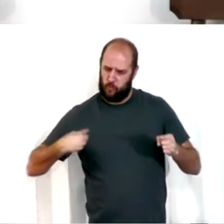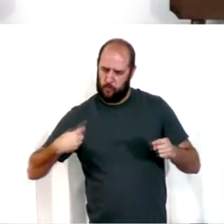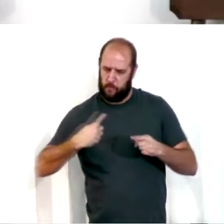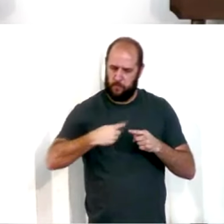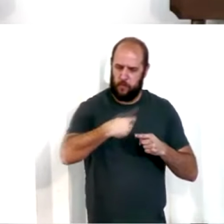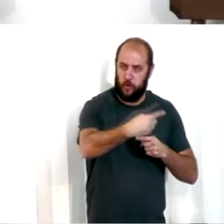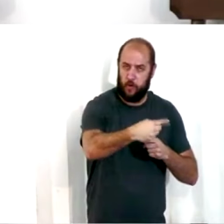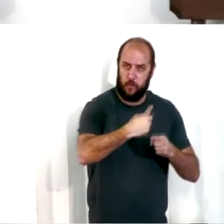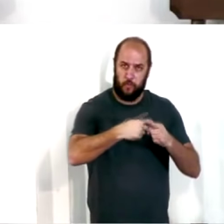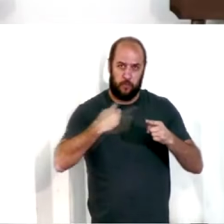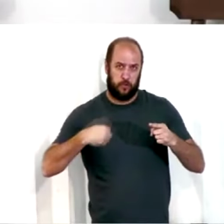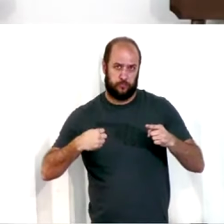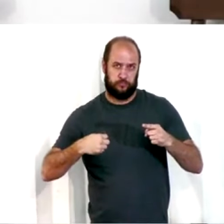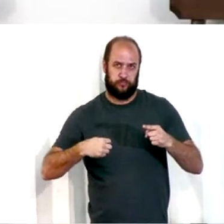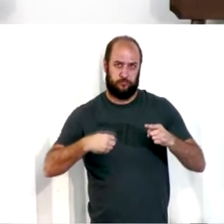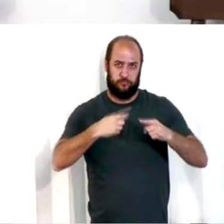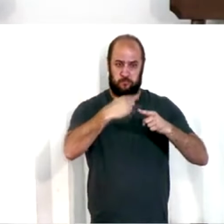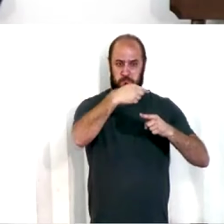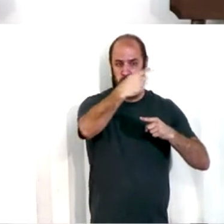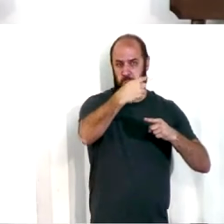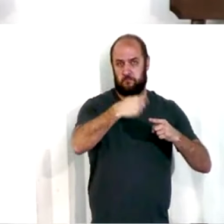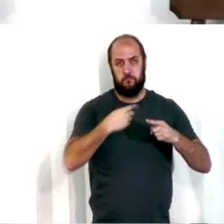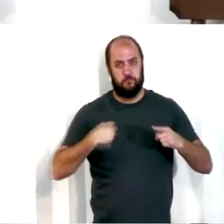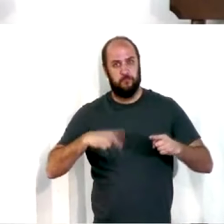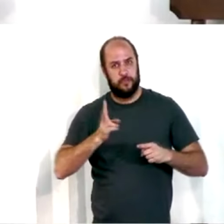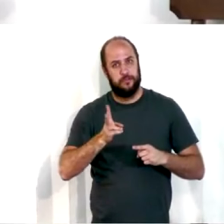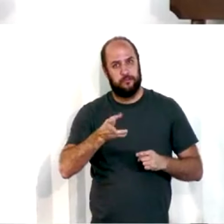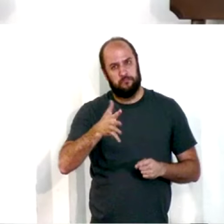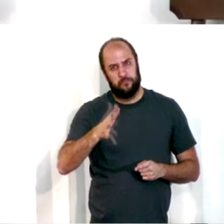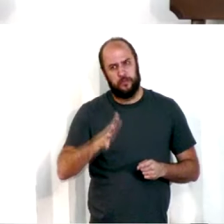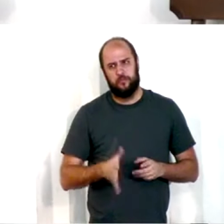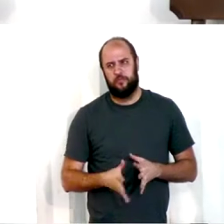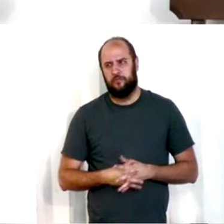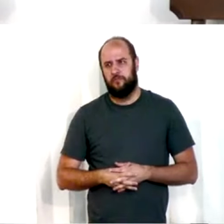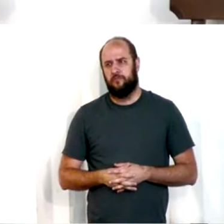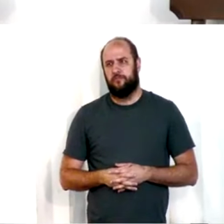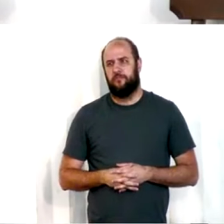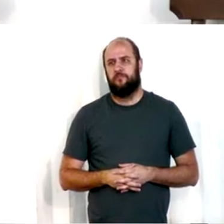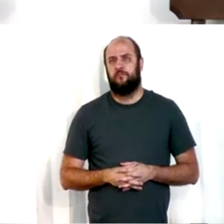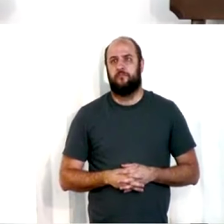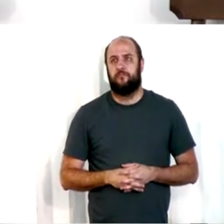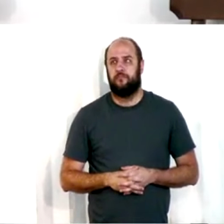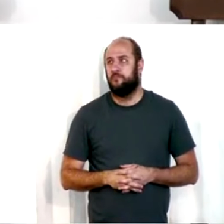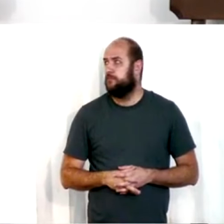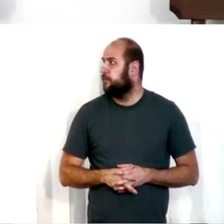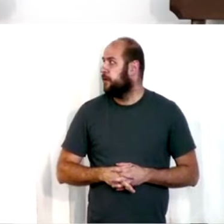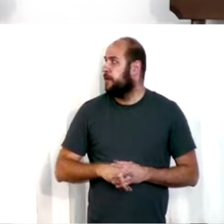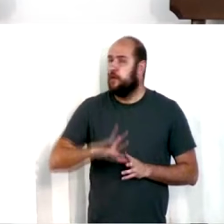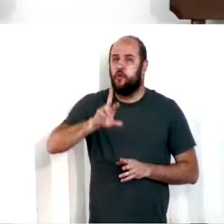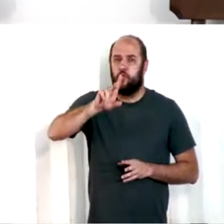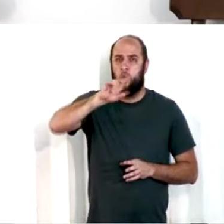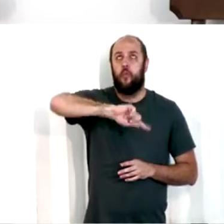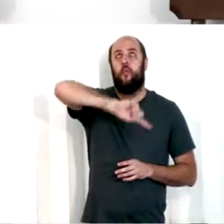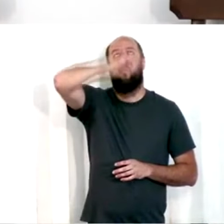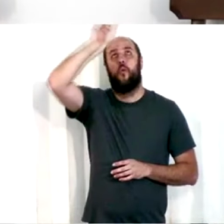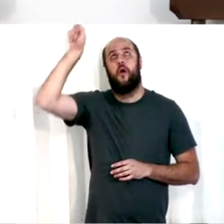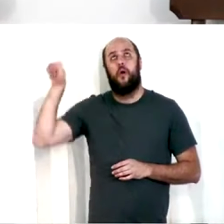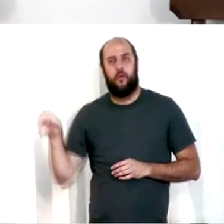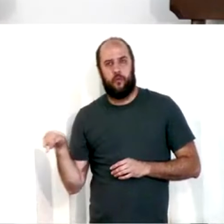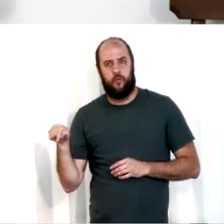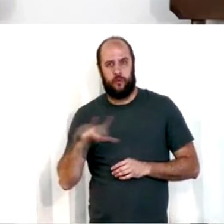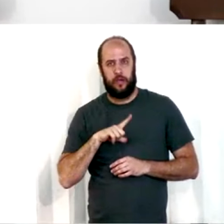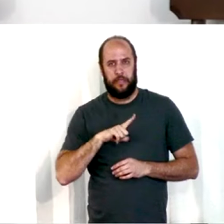sobe e desce. Mais ou menos como este arco que você está vendo aqui. E eu quero usar este arco para ilustrar para você e para